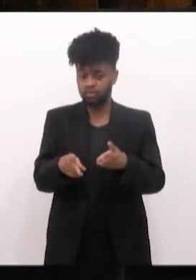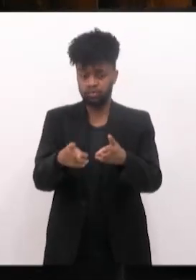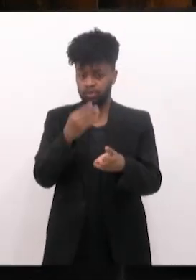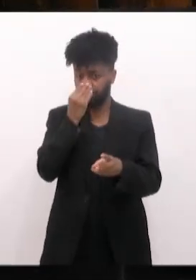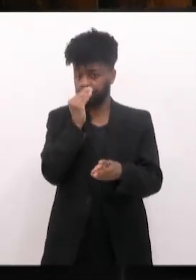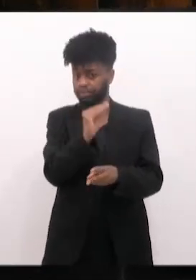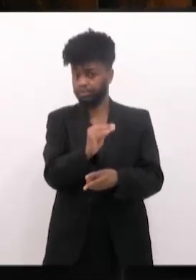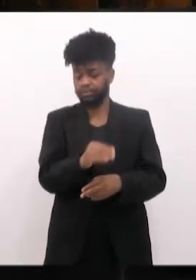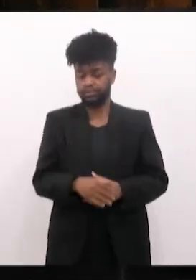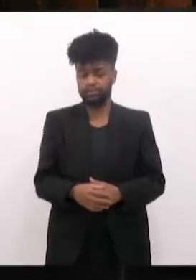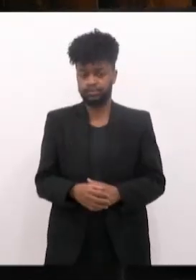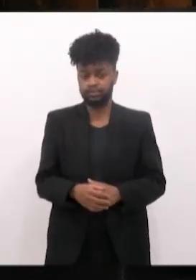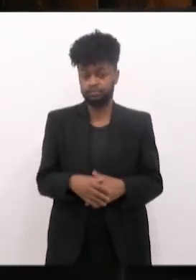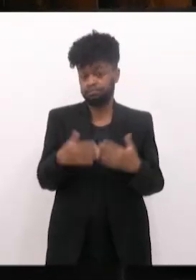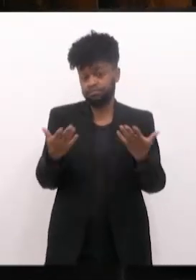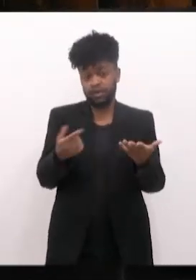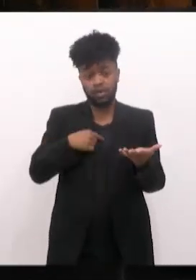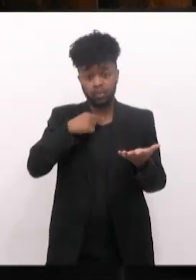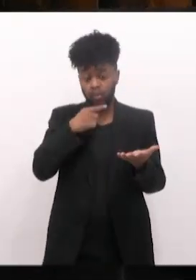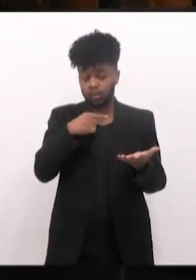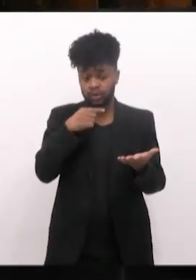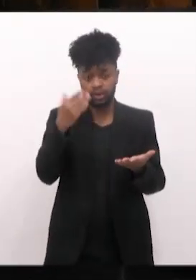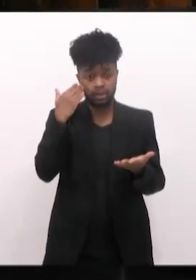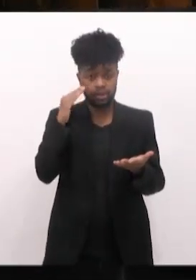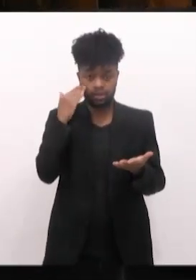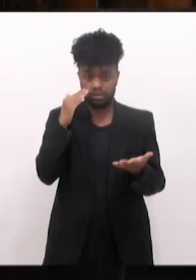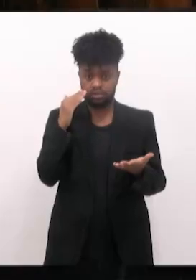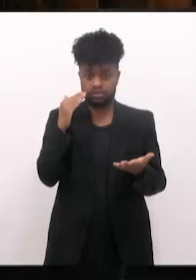jeito. Eu não consigo entender